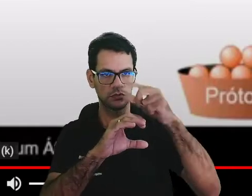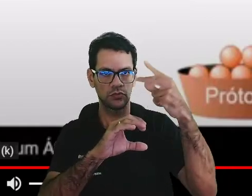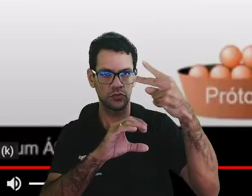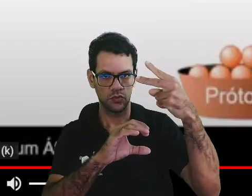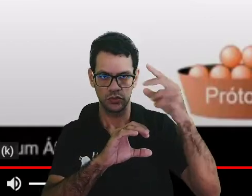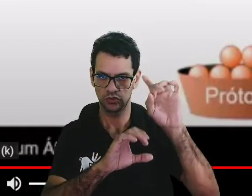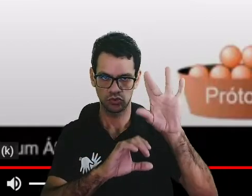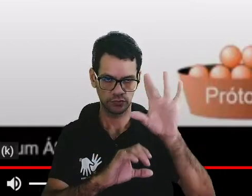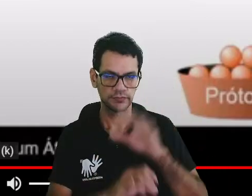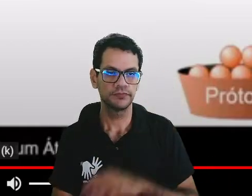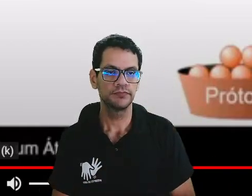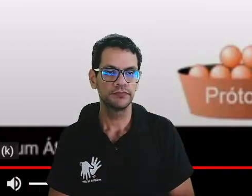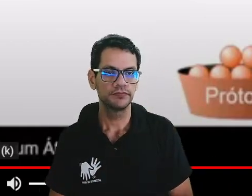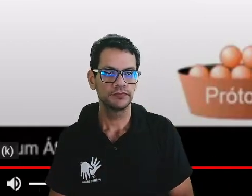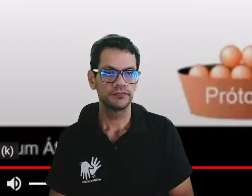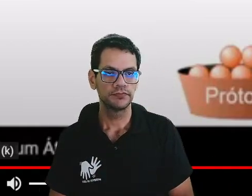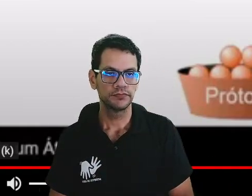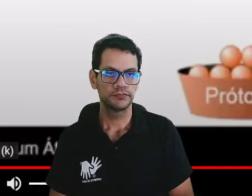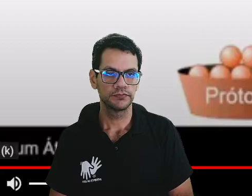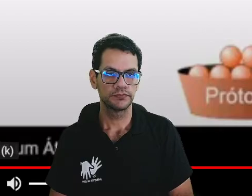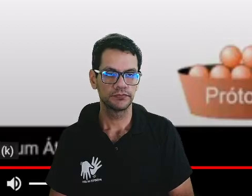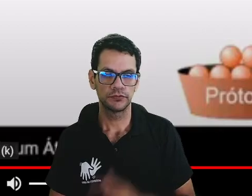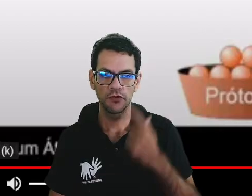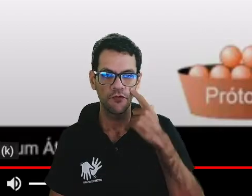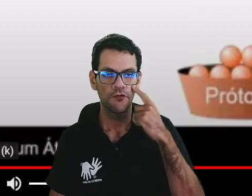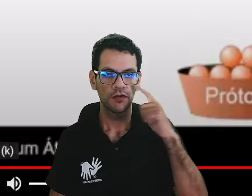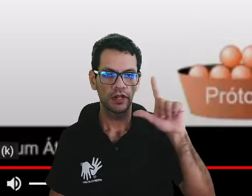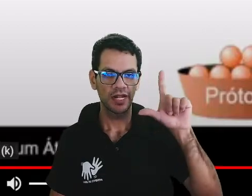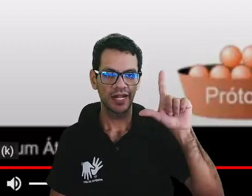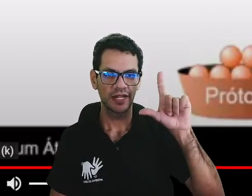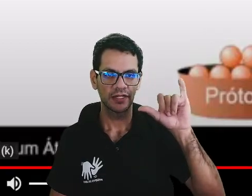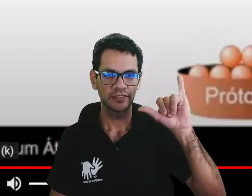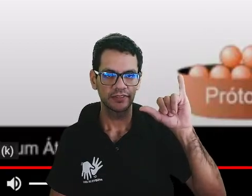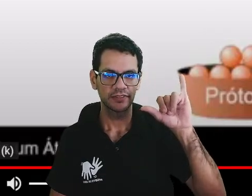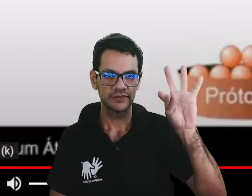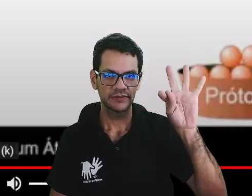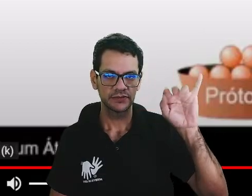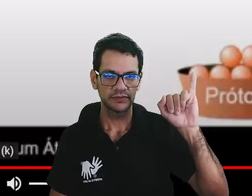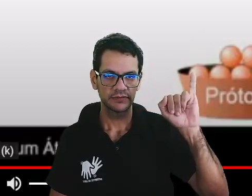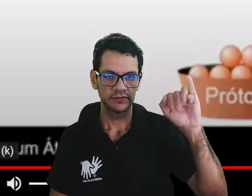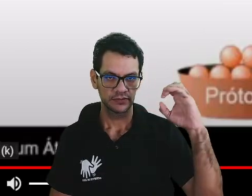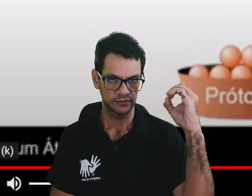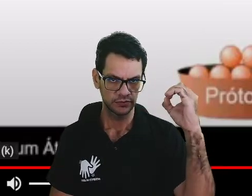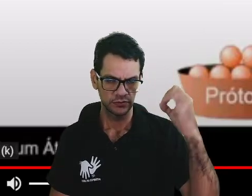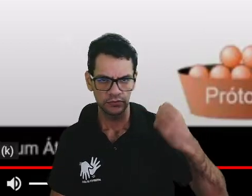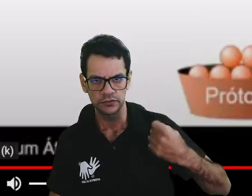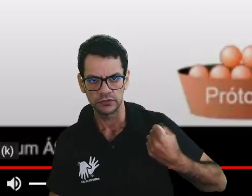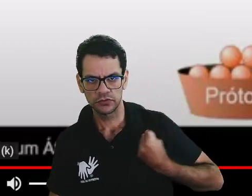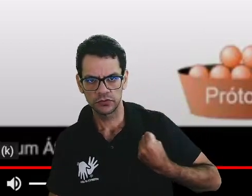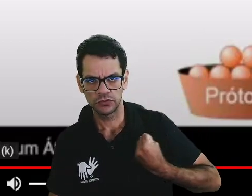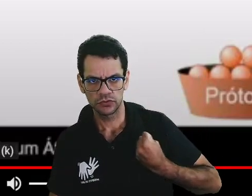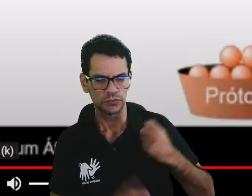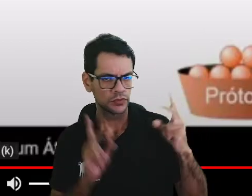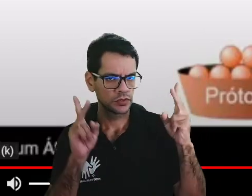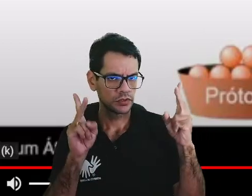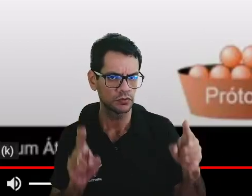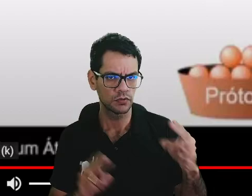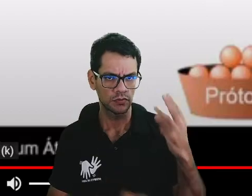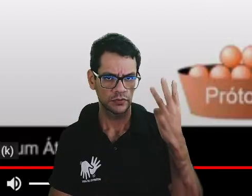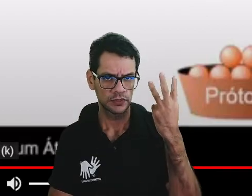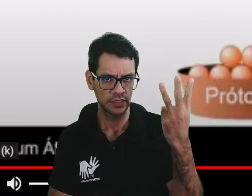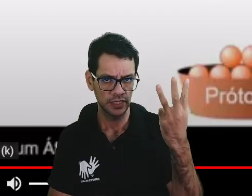períodos. Então, eu vou montar o átomo de lítio. O átomo de lítio ele tem número atômico igual a